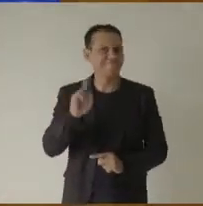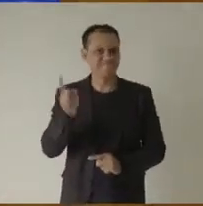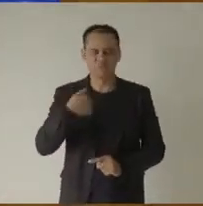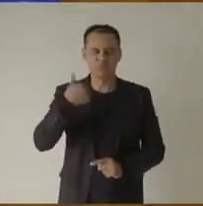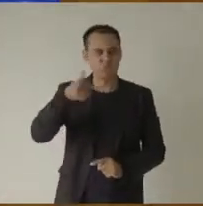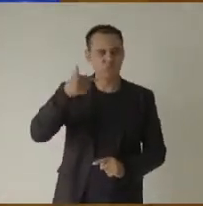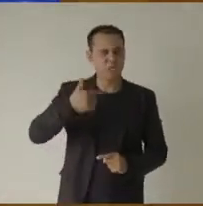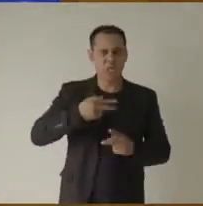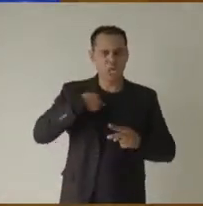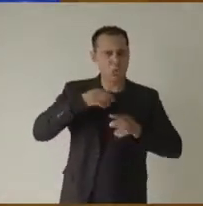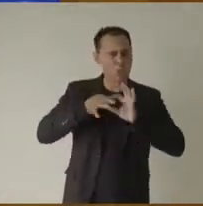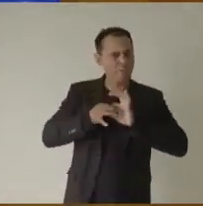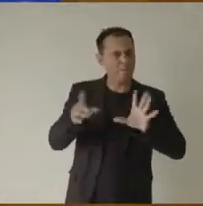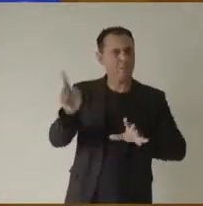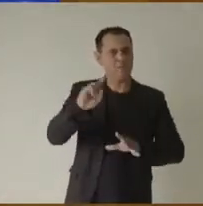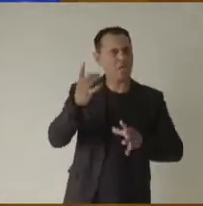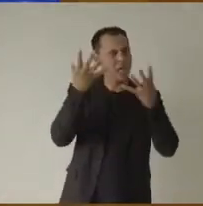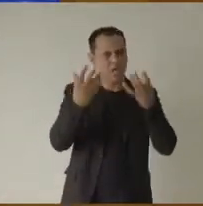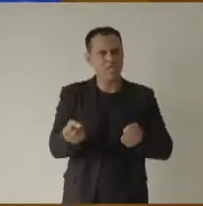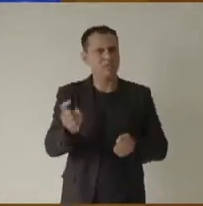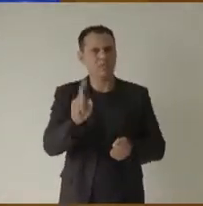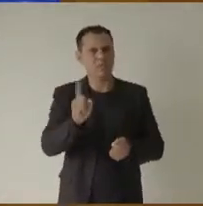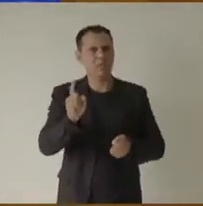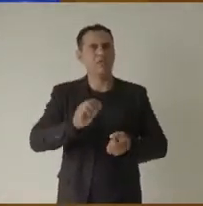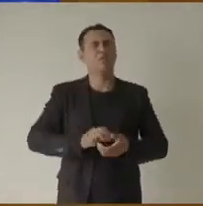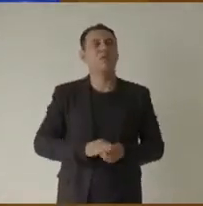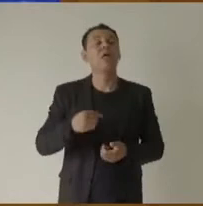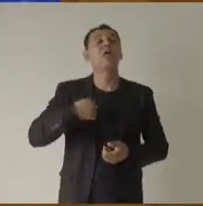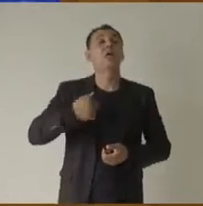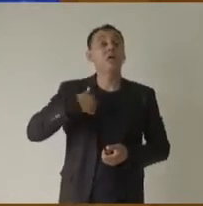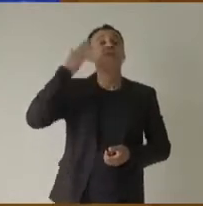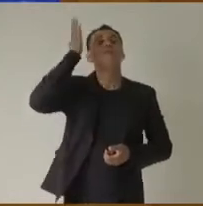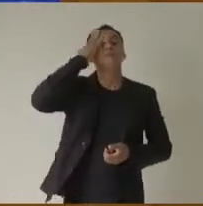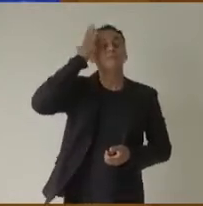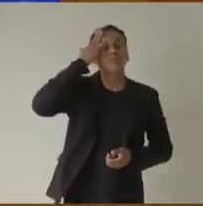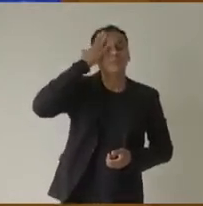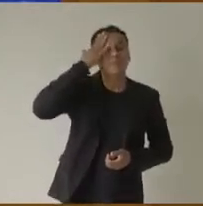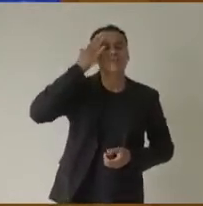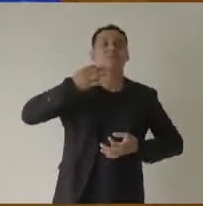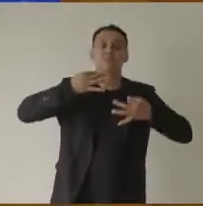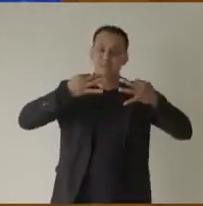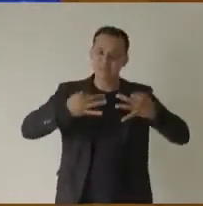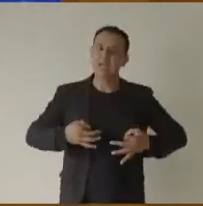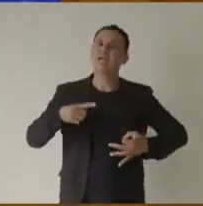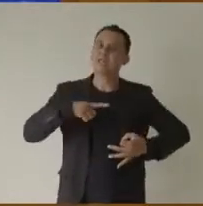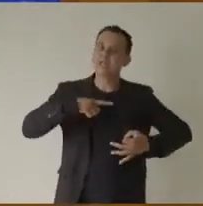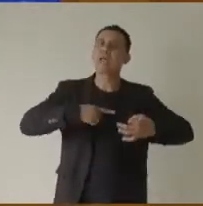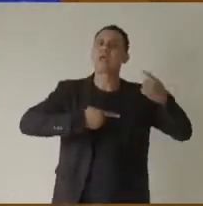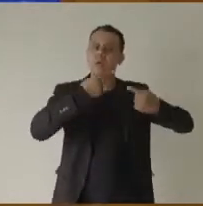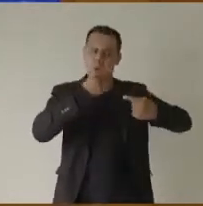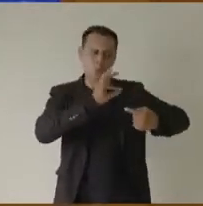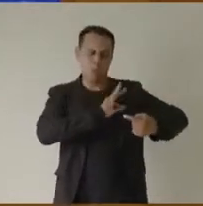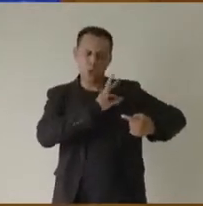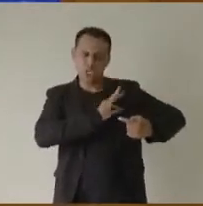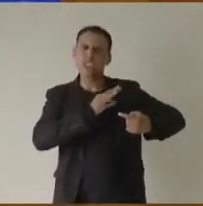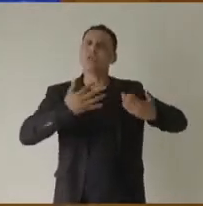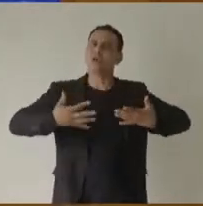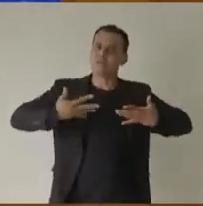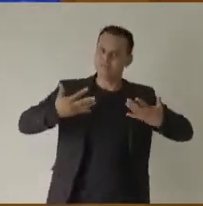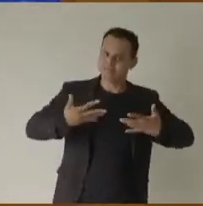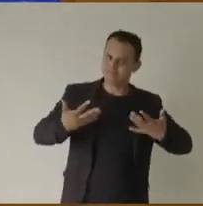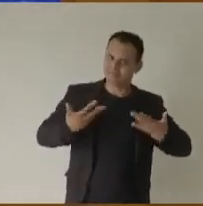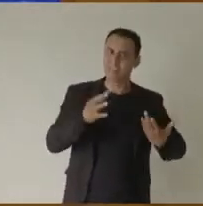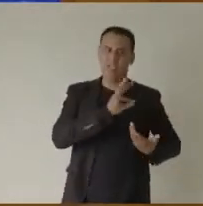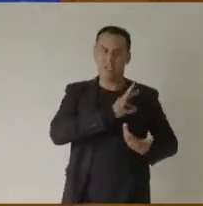essas condições, vai ter uma polícia motivada, vai ter uma polícia ativa e vai ter uma polícia presente, e o